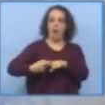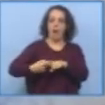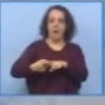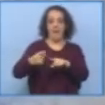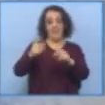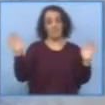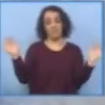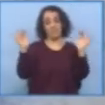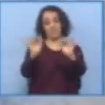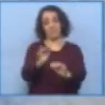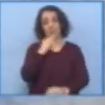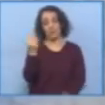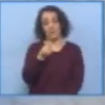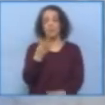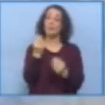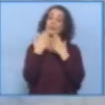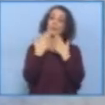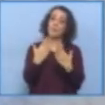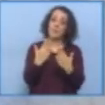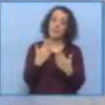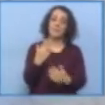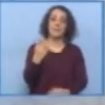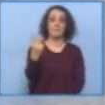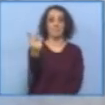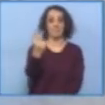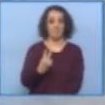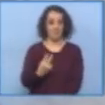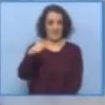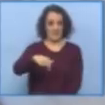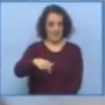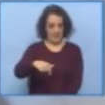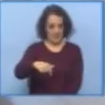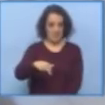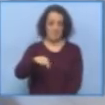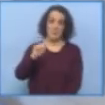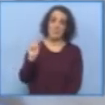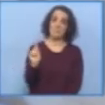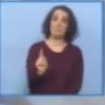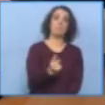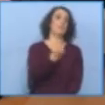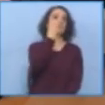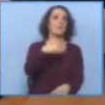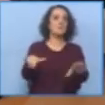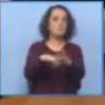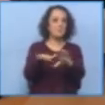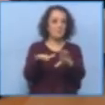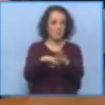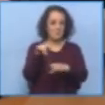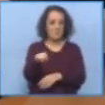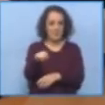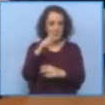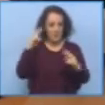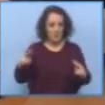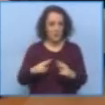jornadas da juventude. Muito obrigado por terem estado hoje aqui. São, assim, da primeira geração e isso também é